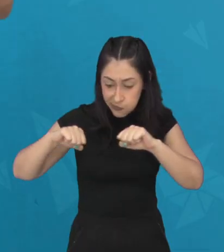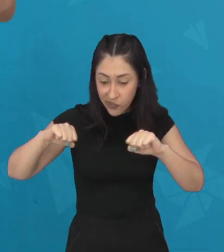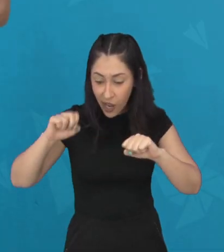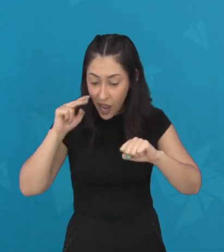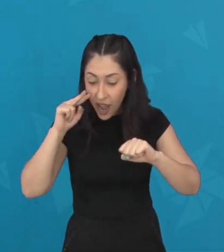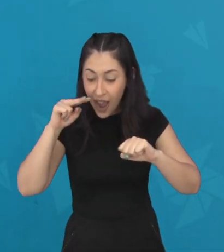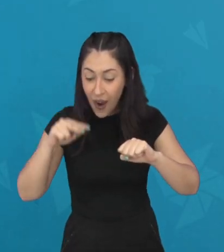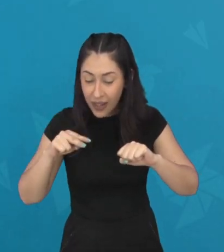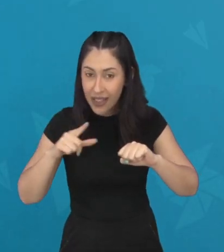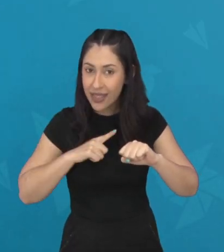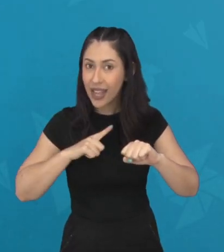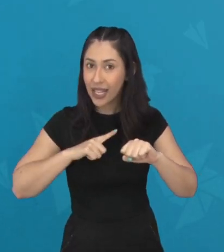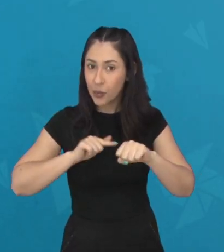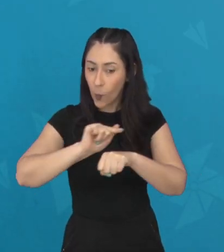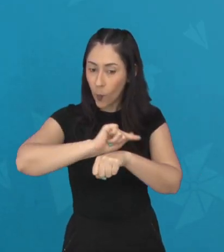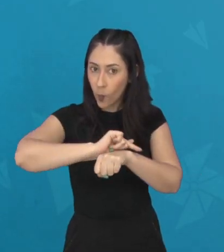massa, tudo bem?